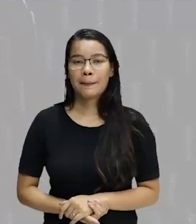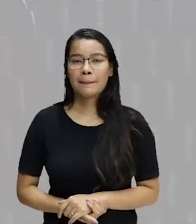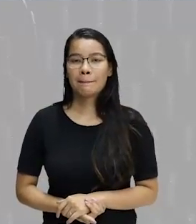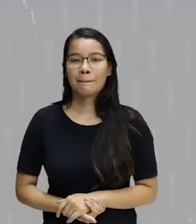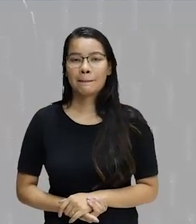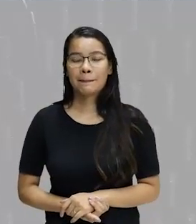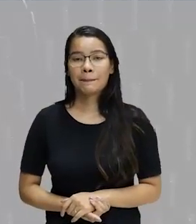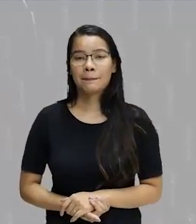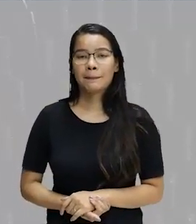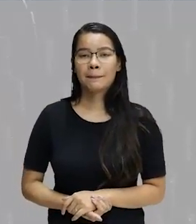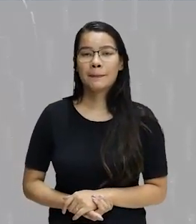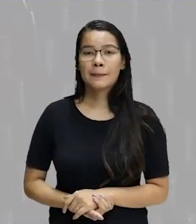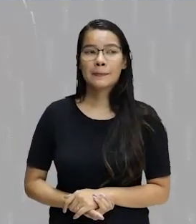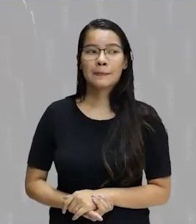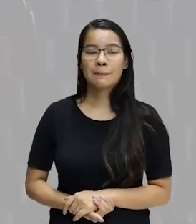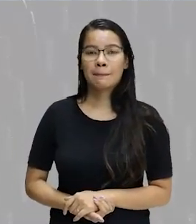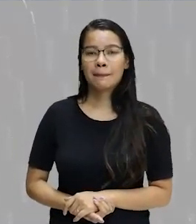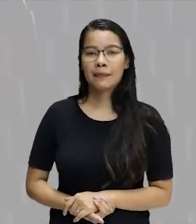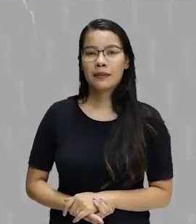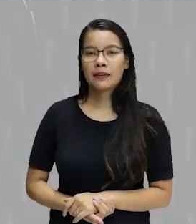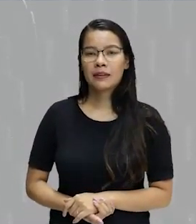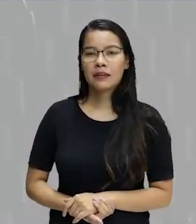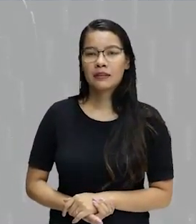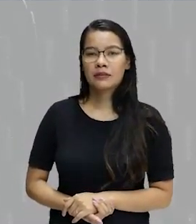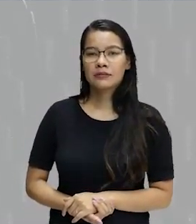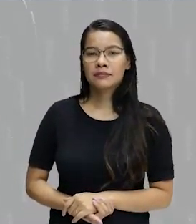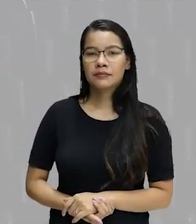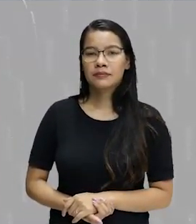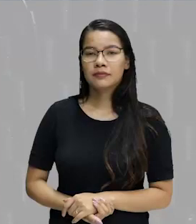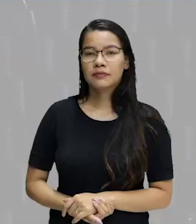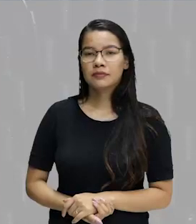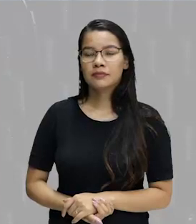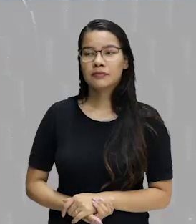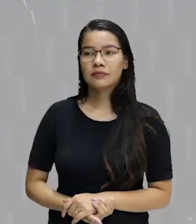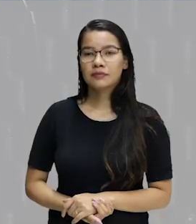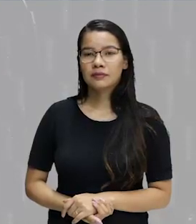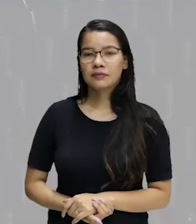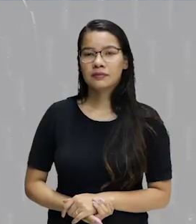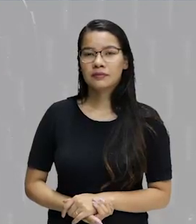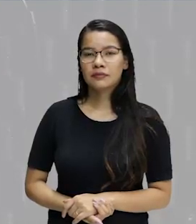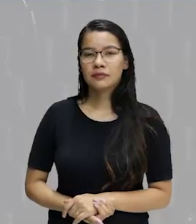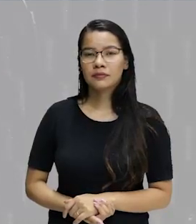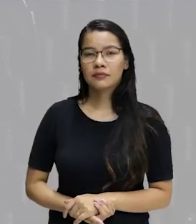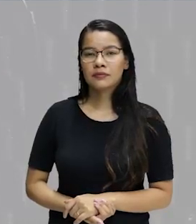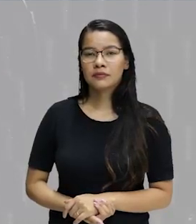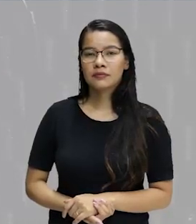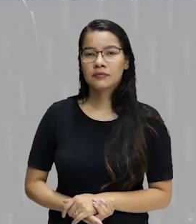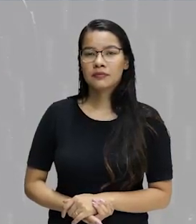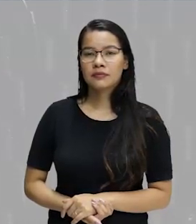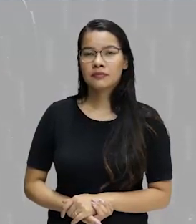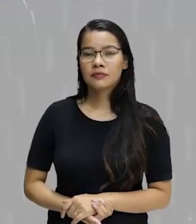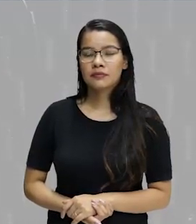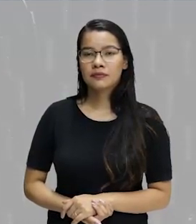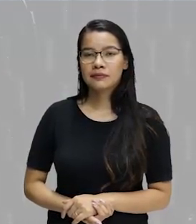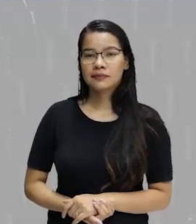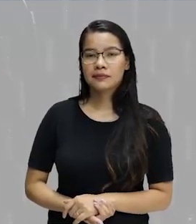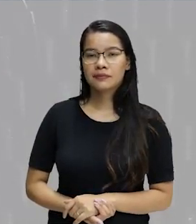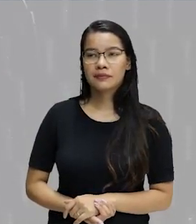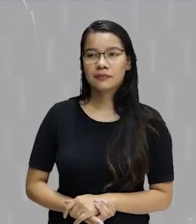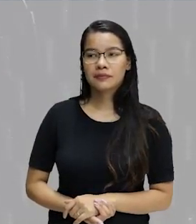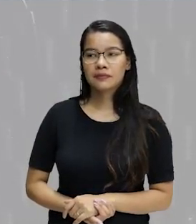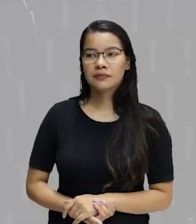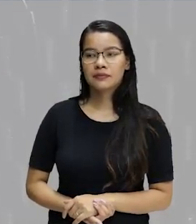pode oxidar para a forma de aldeído, e o aldeído ele pode, né, sofrer oxidação, gerando o